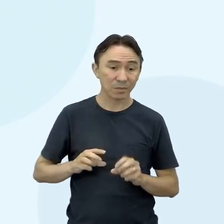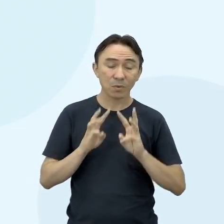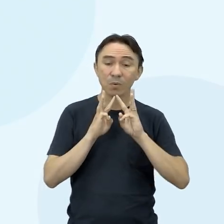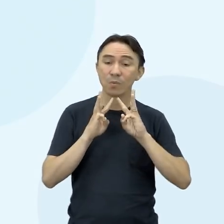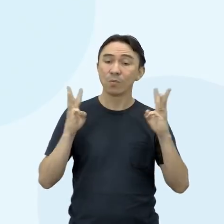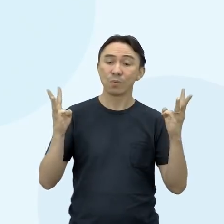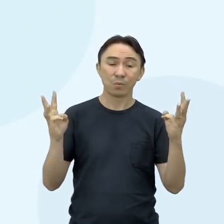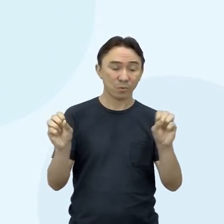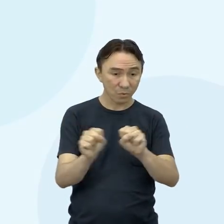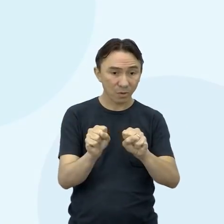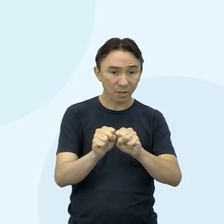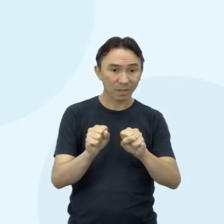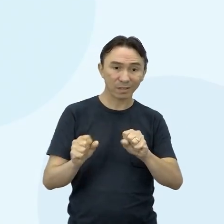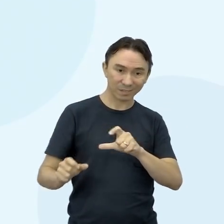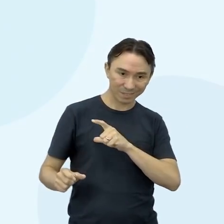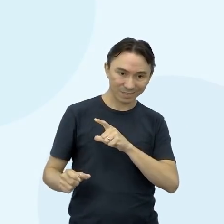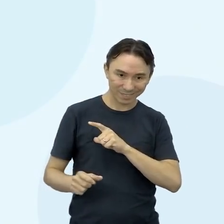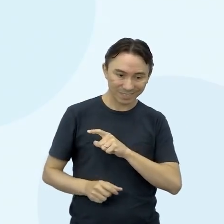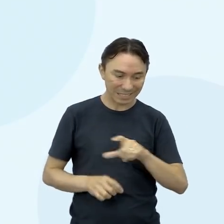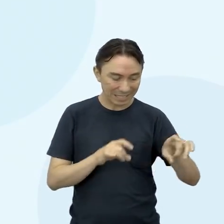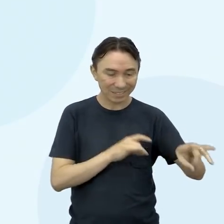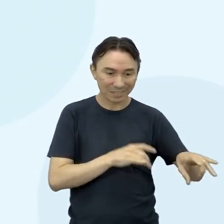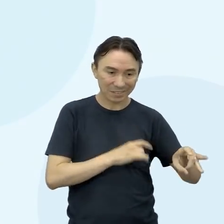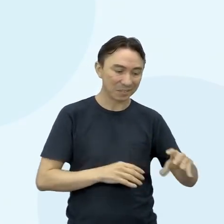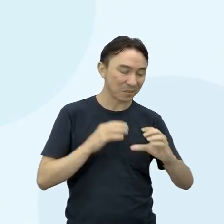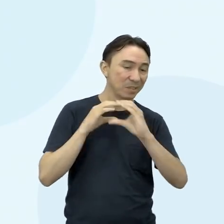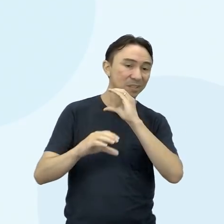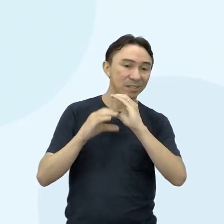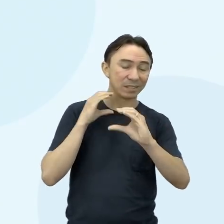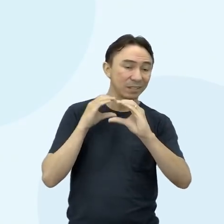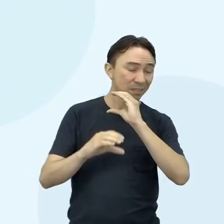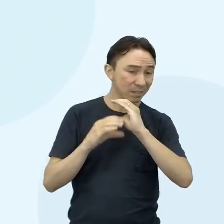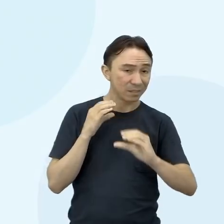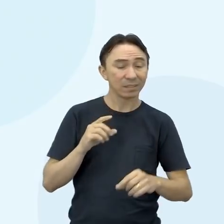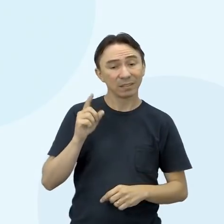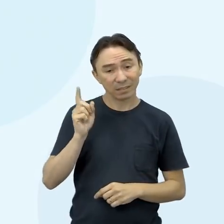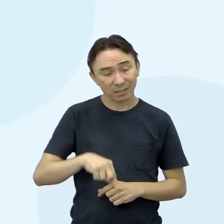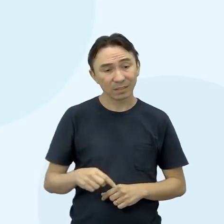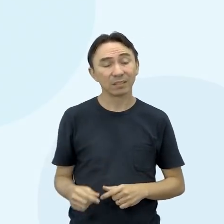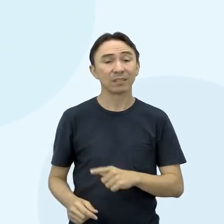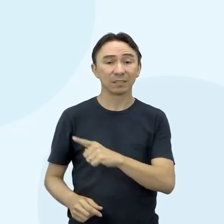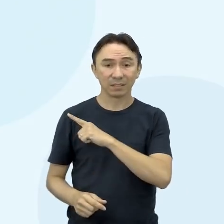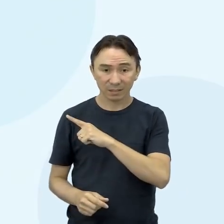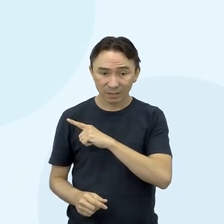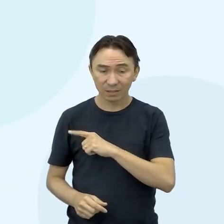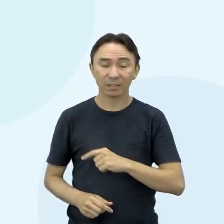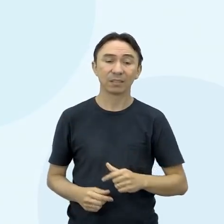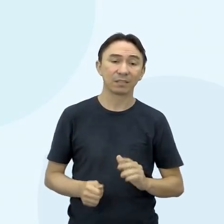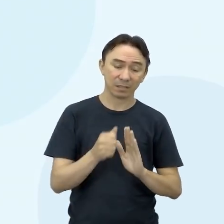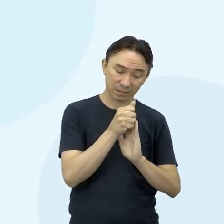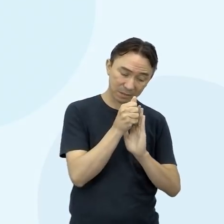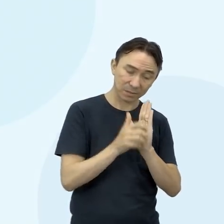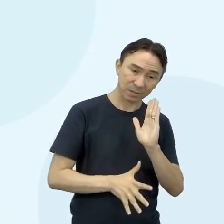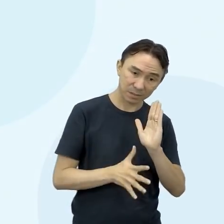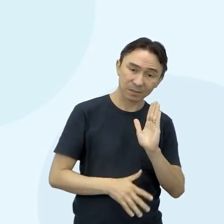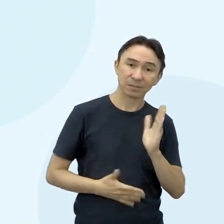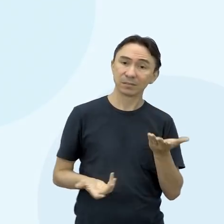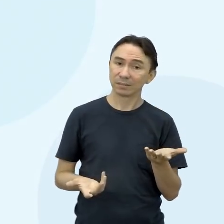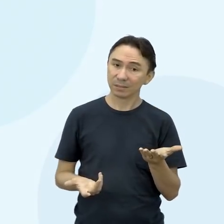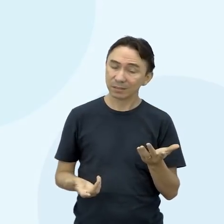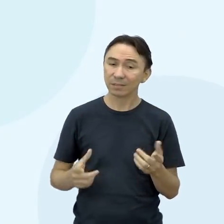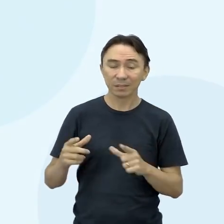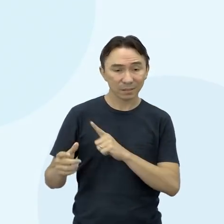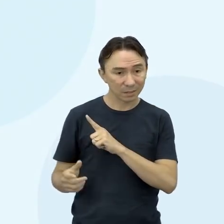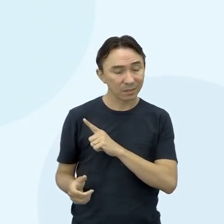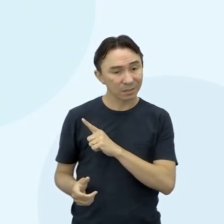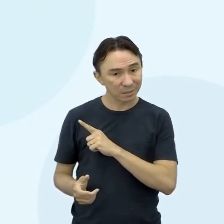ajudando a produção desses jogos de tabuleiro. Existem atividades práticas, atividades independentes, mas existem